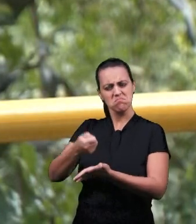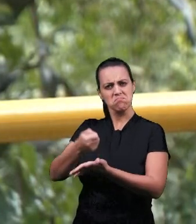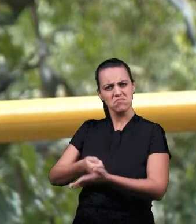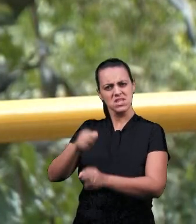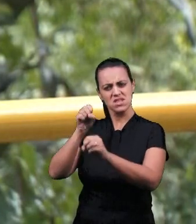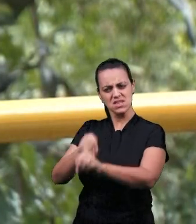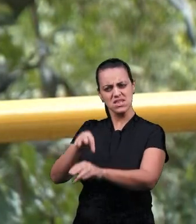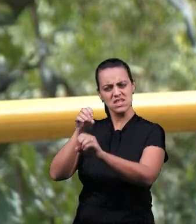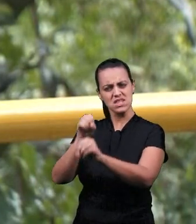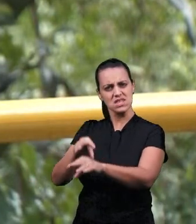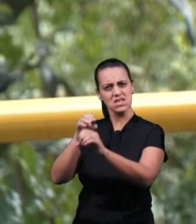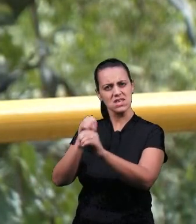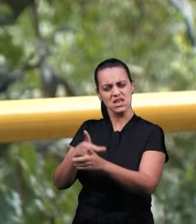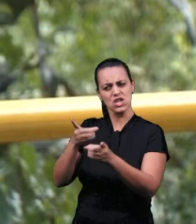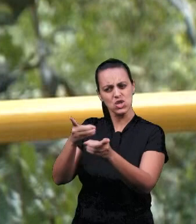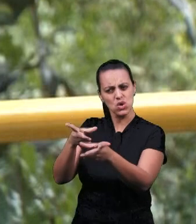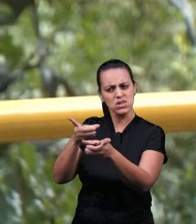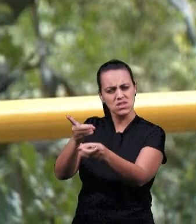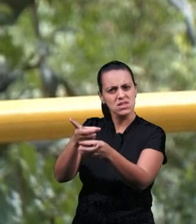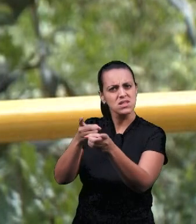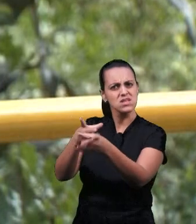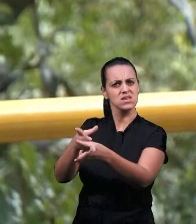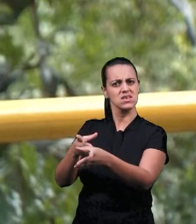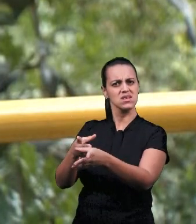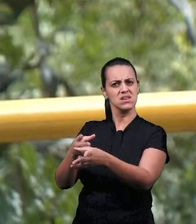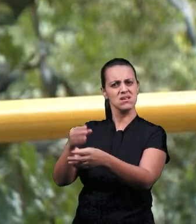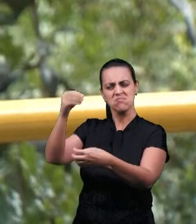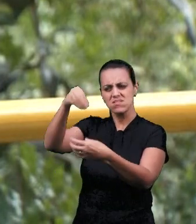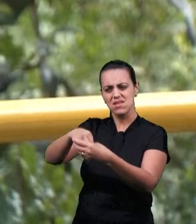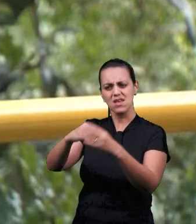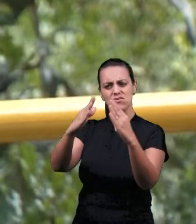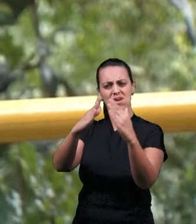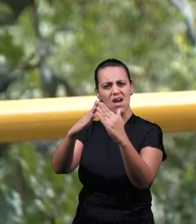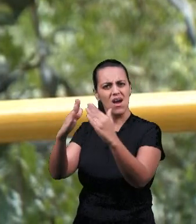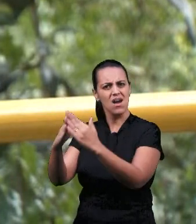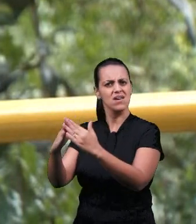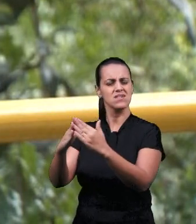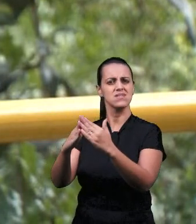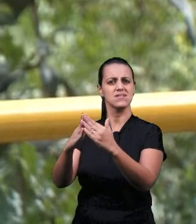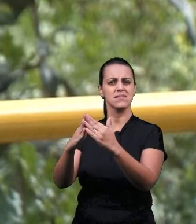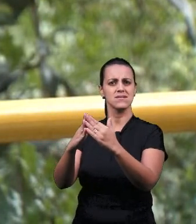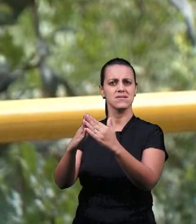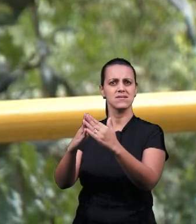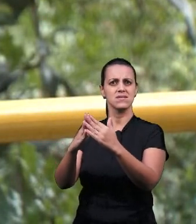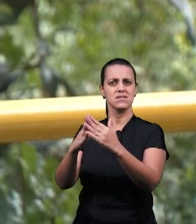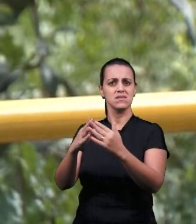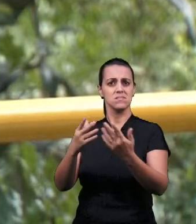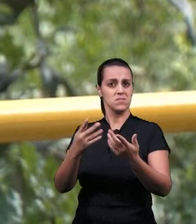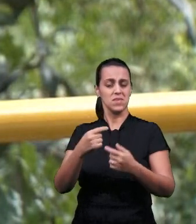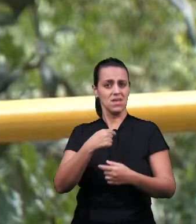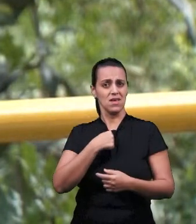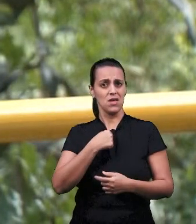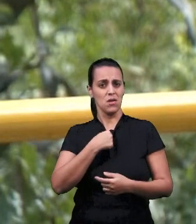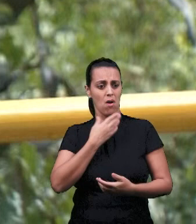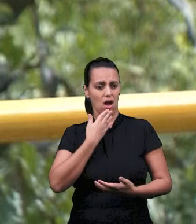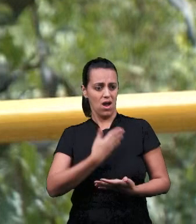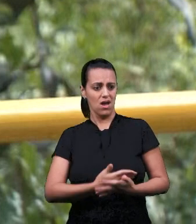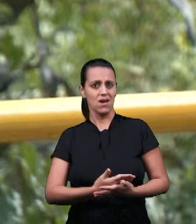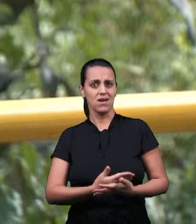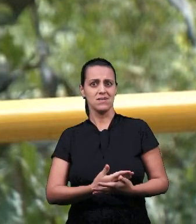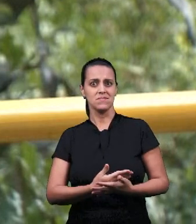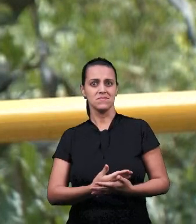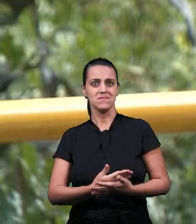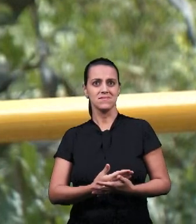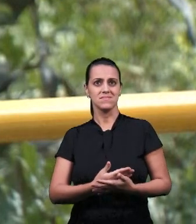a doutrina, passando umas para as outras, o ensino na casa. Nós temos, eu me surpreendi quando o senhor me disse que em